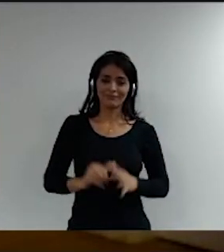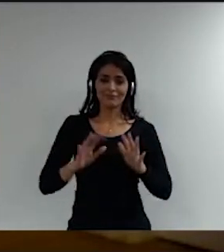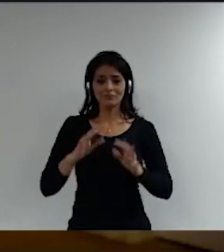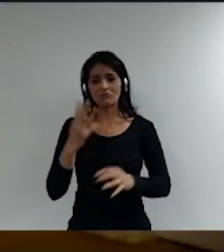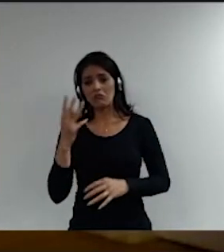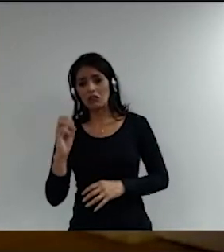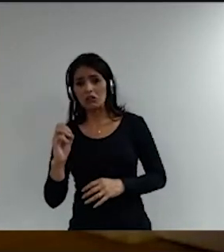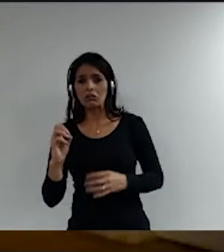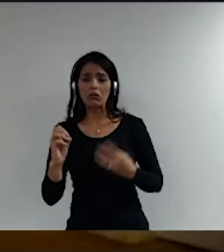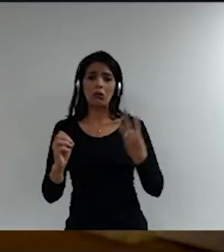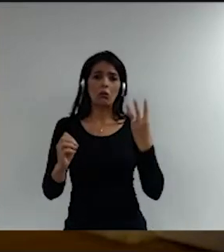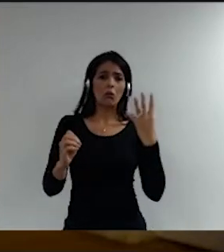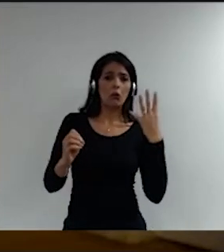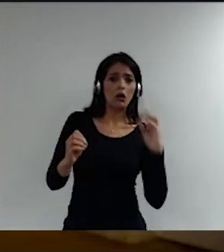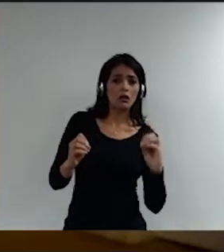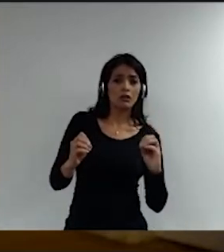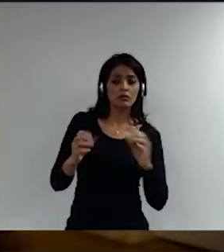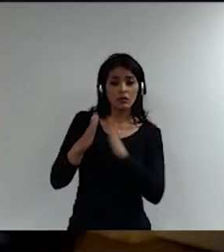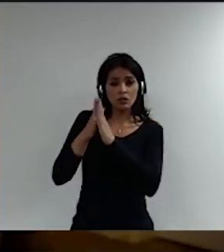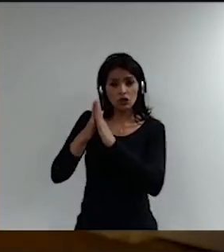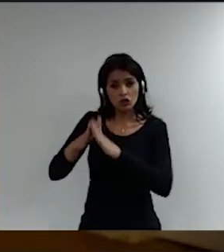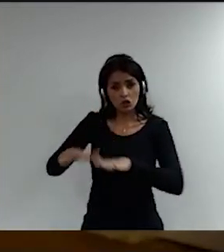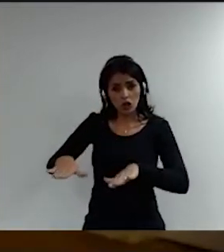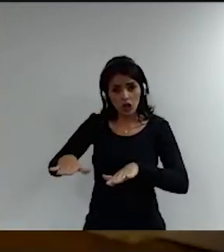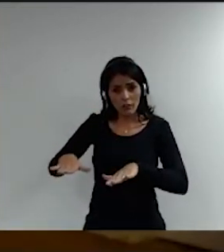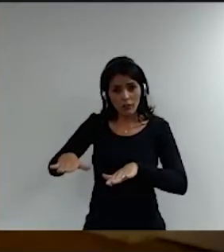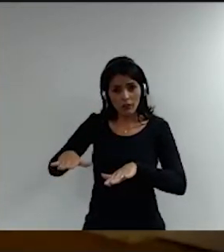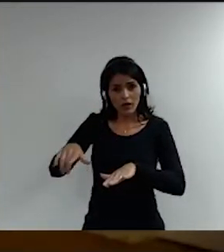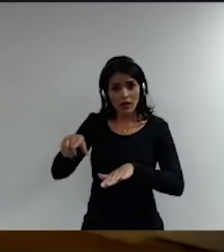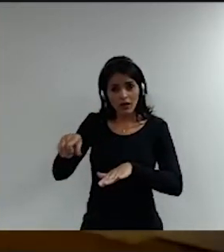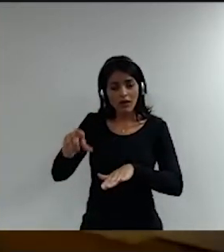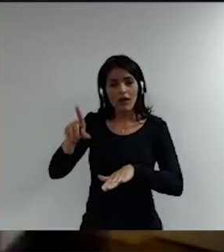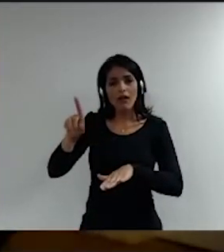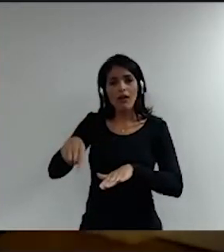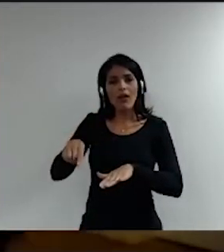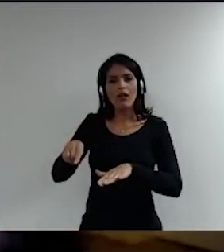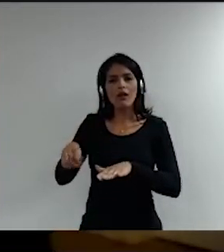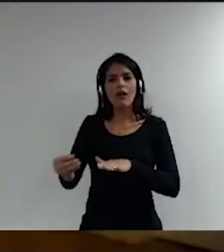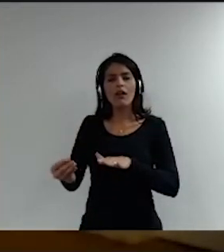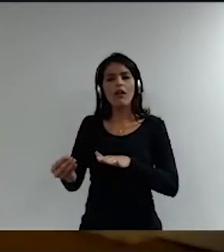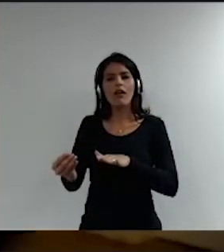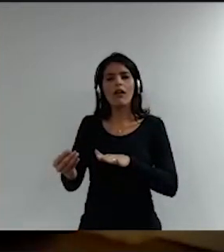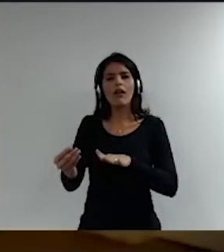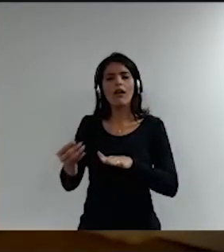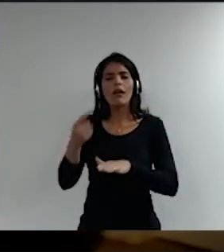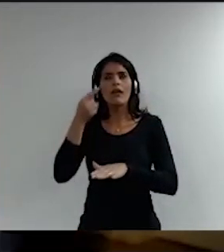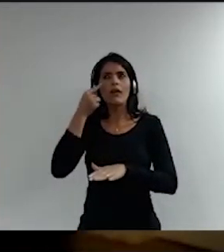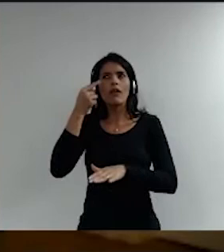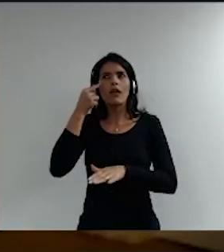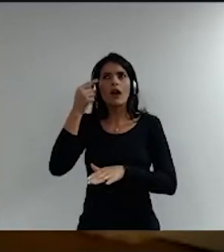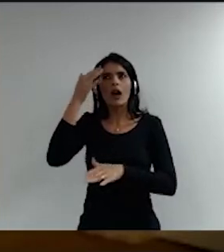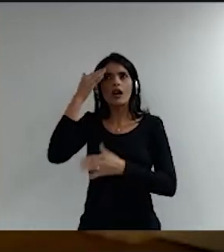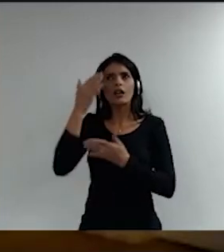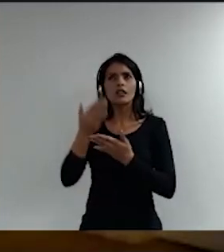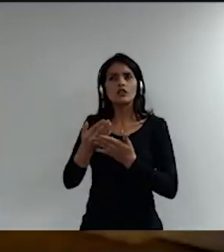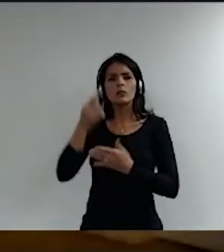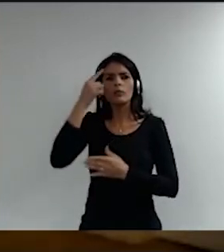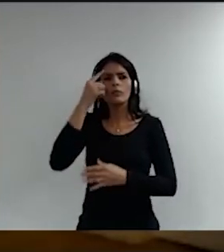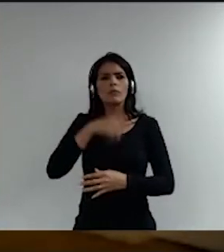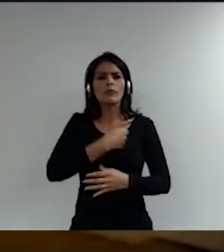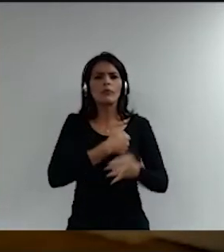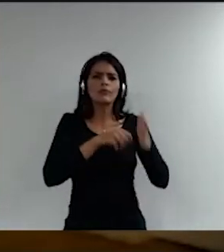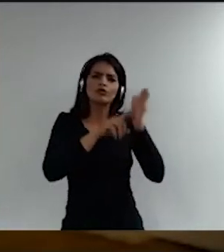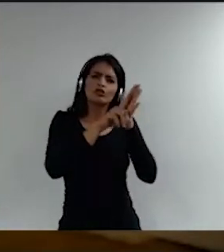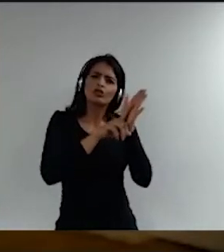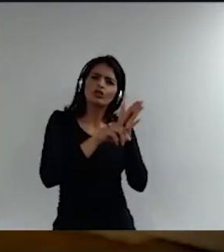40. O resto está naquela pesquisa, está naquela intuição, está naquela fiscalização